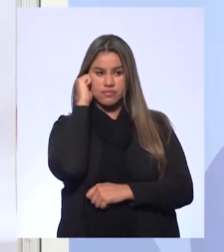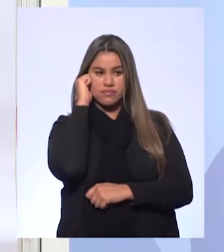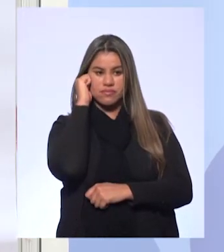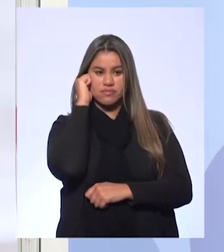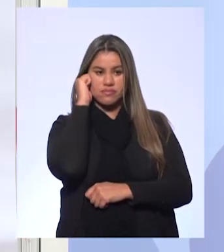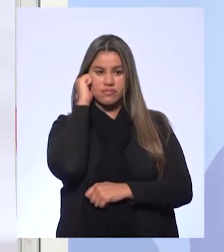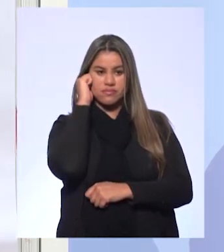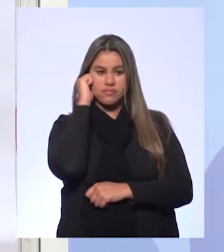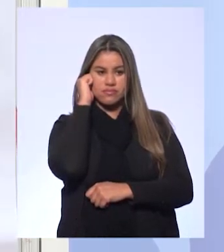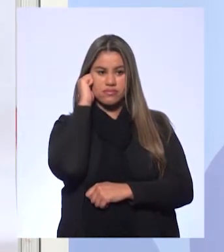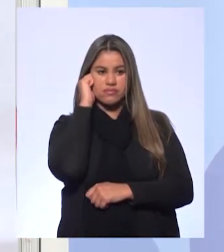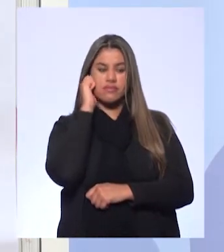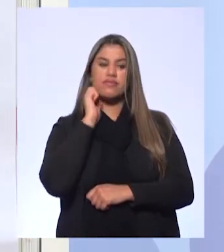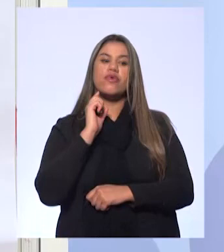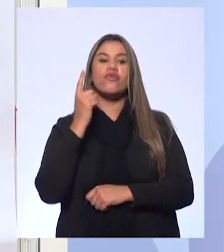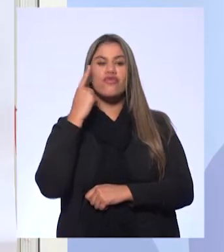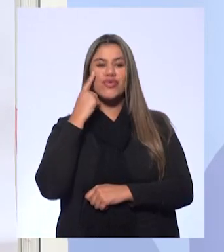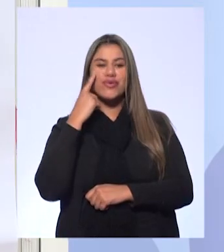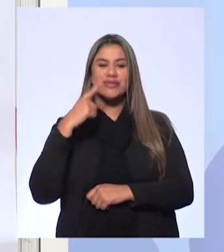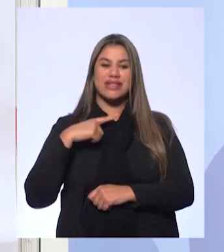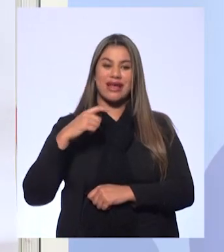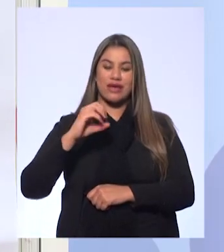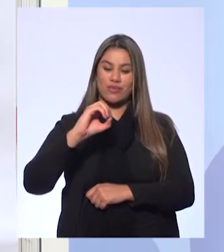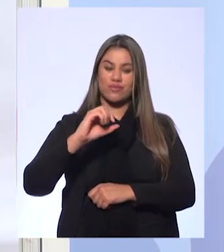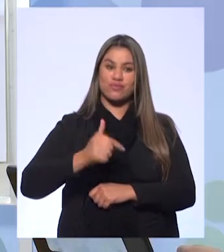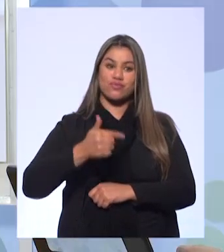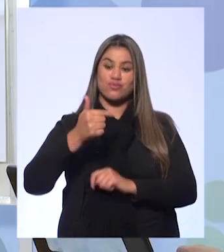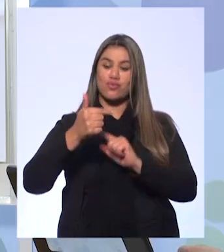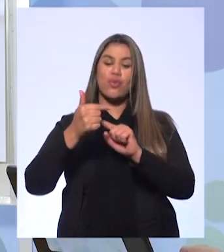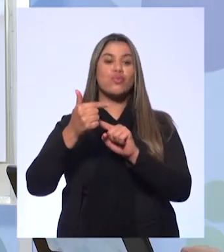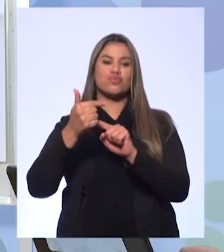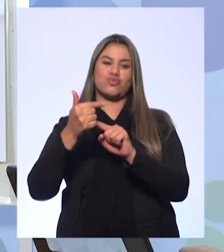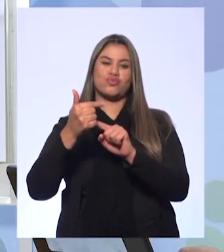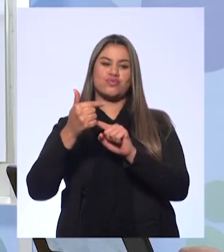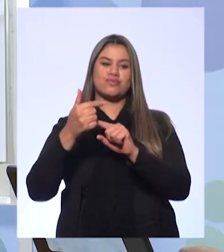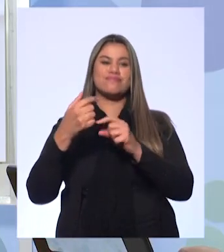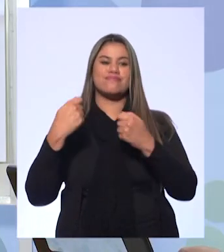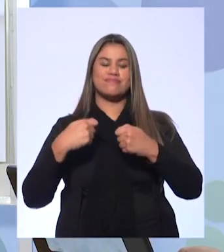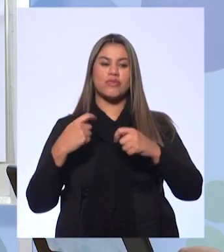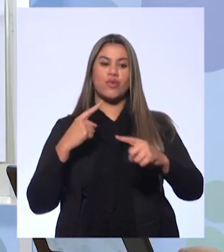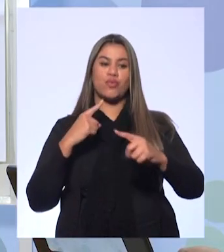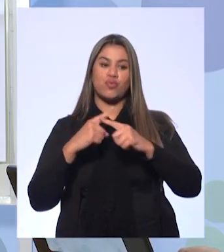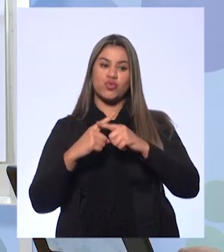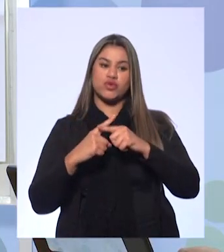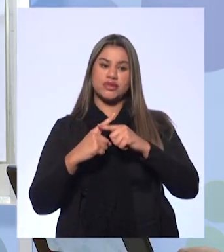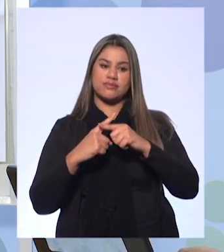Só que eu tenho quanto? Tenho 2. Então, eu tenho que multiplicar por 2. Então, a massa